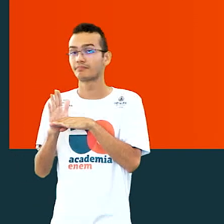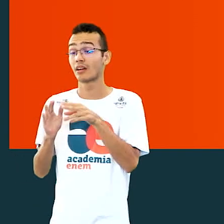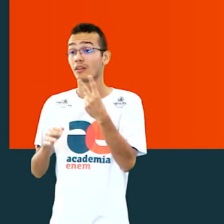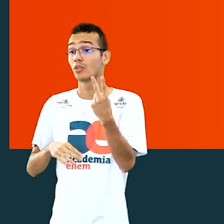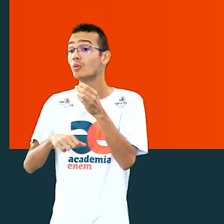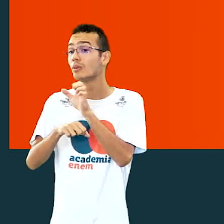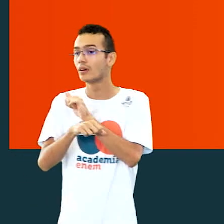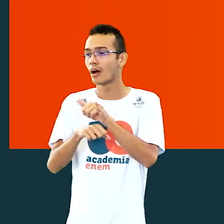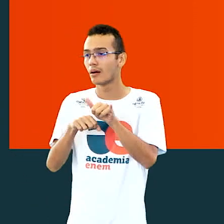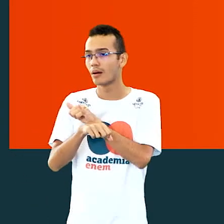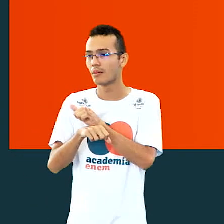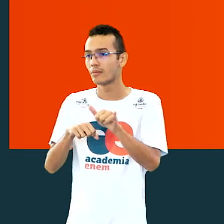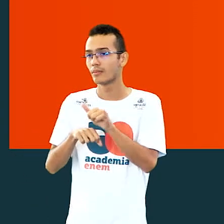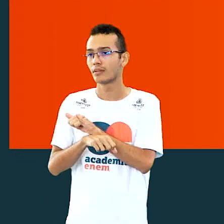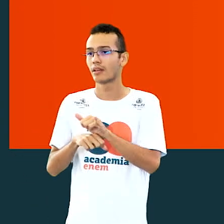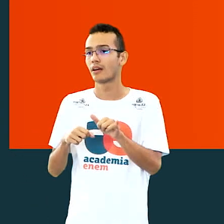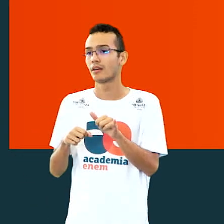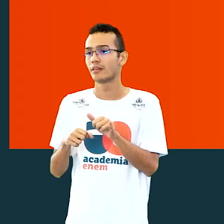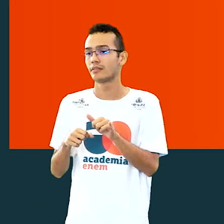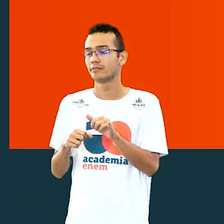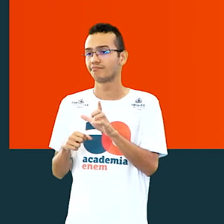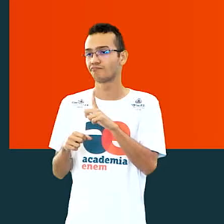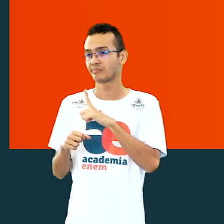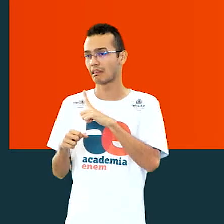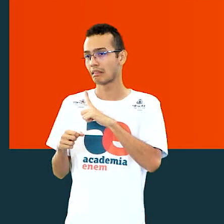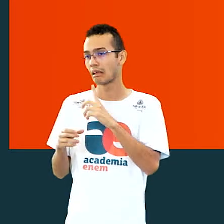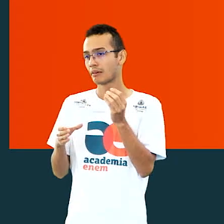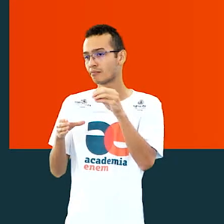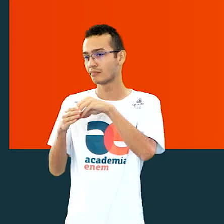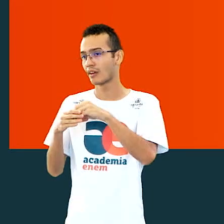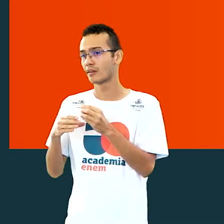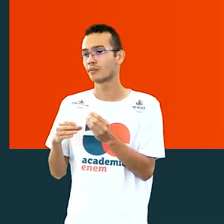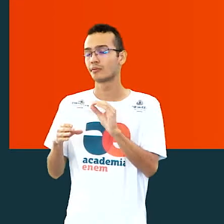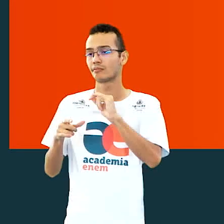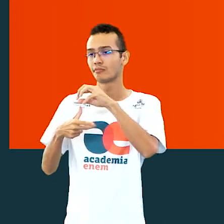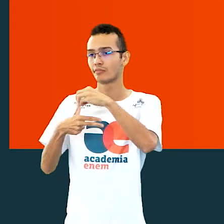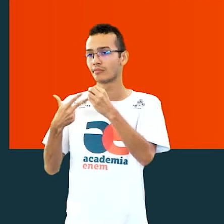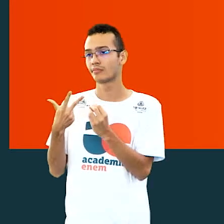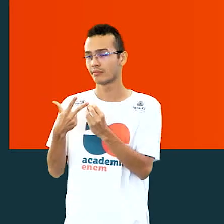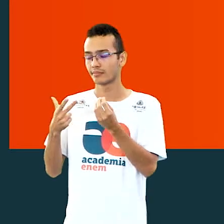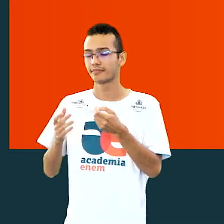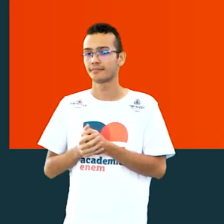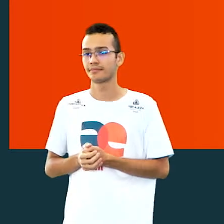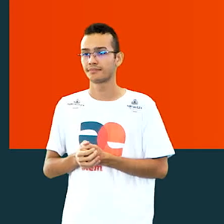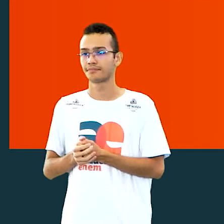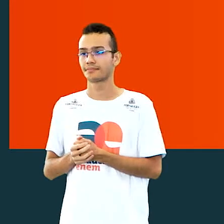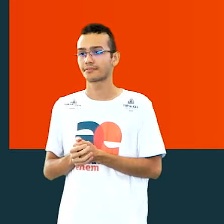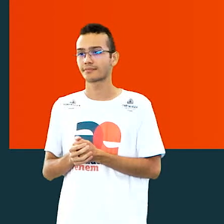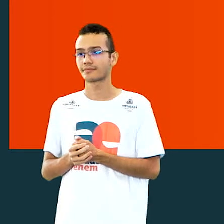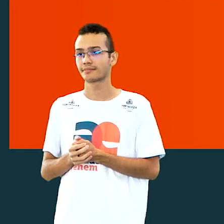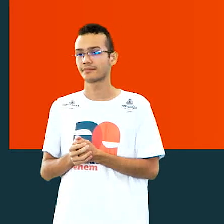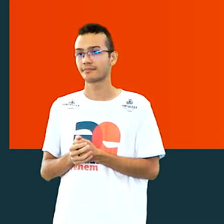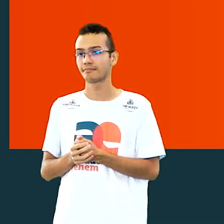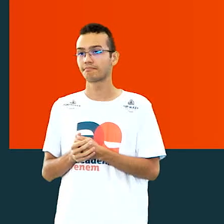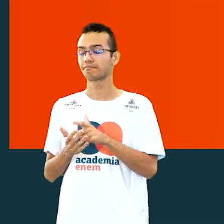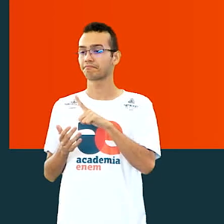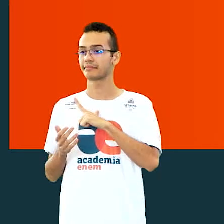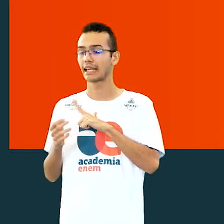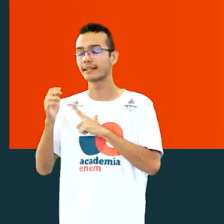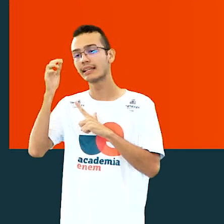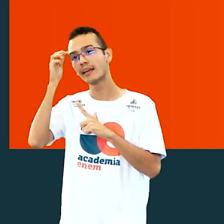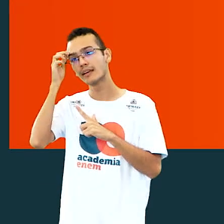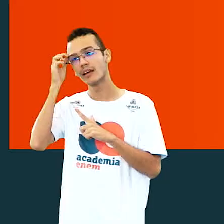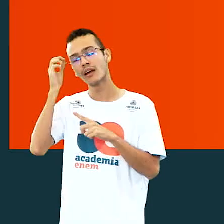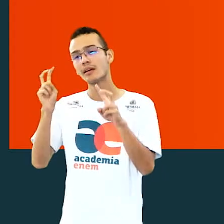habilidades bem presentes na nossa prova do Enem. As que envolvem toda a parte de instalação elétrica,